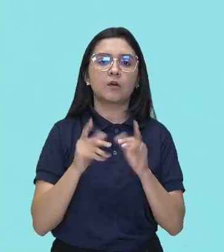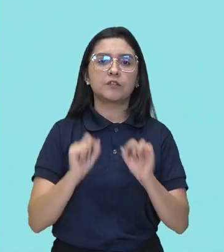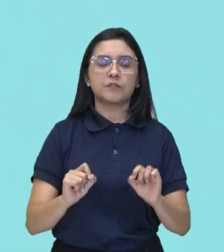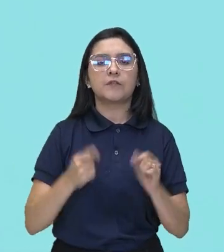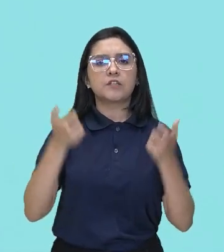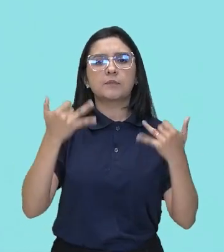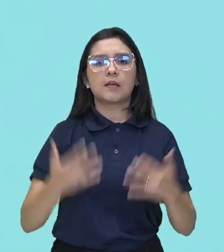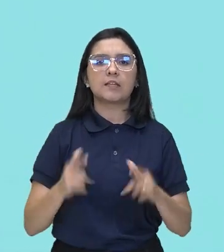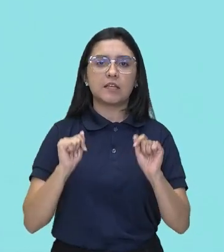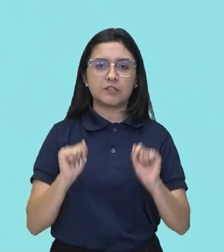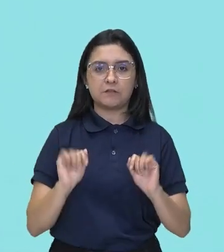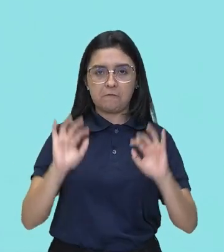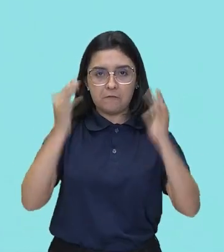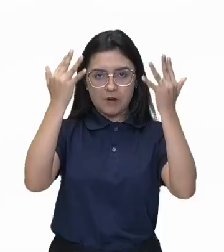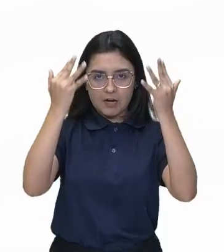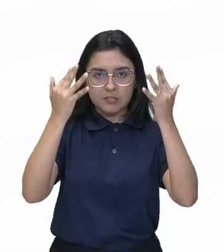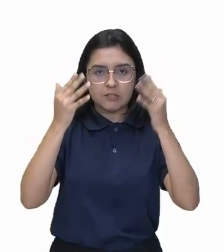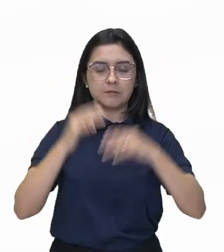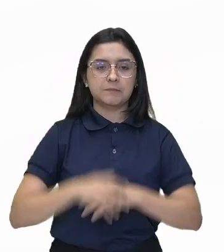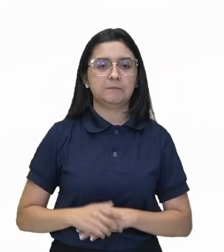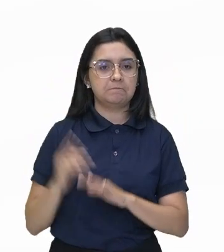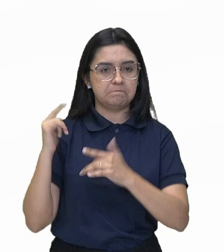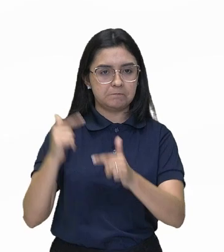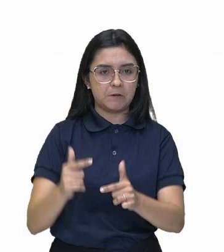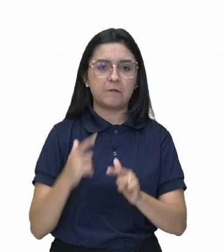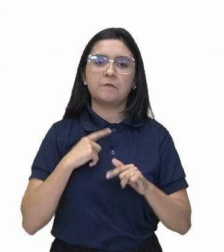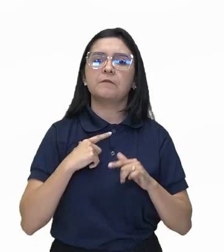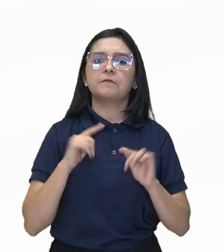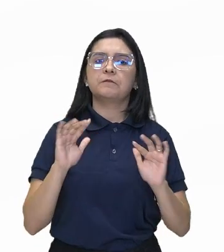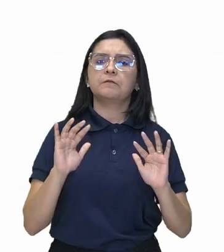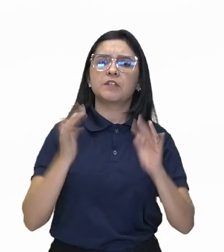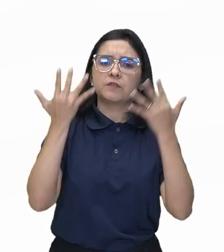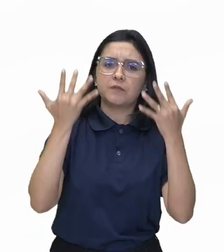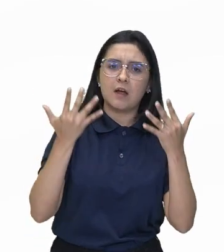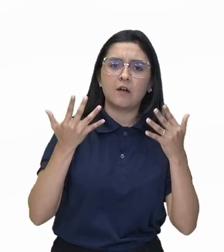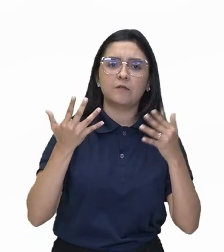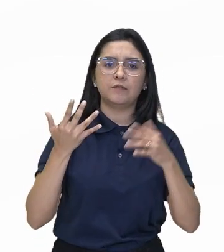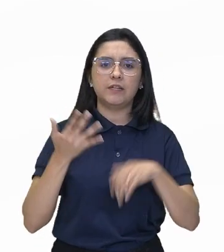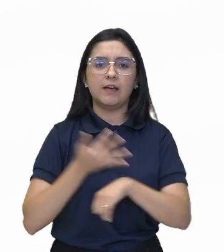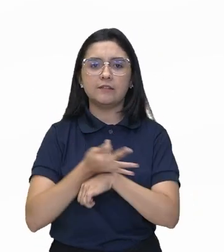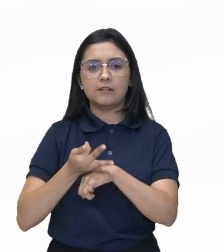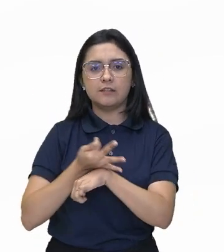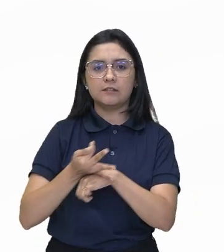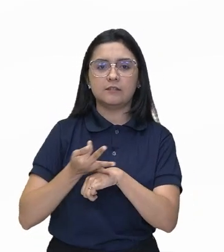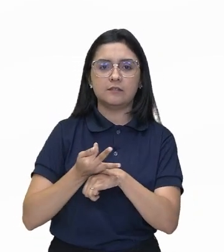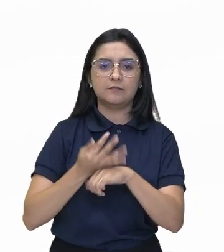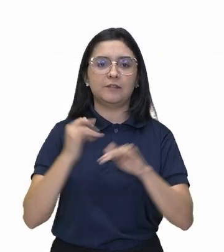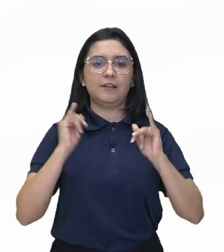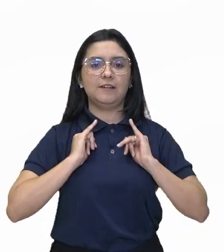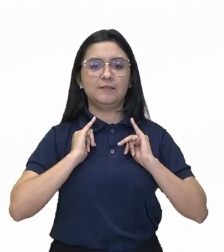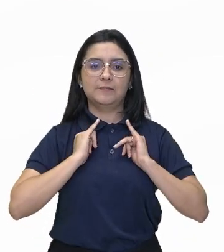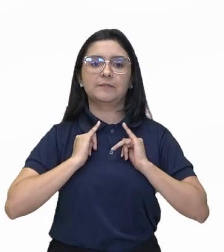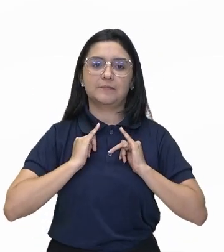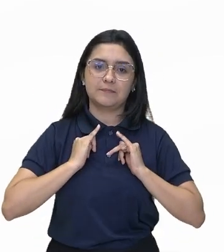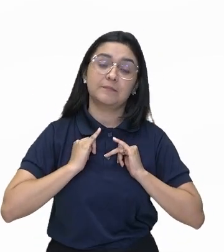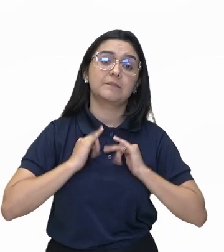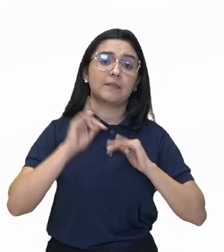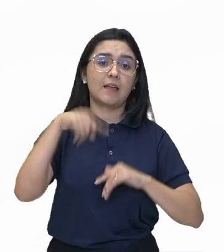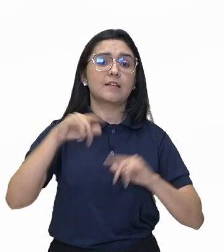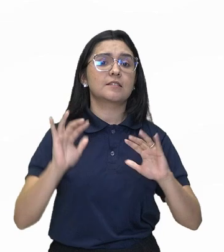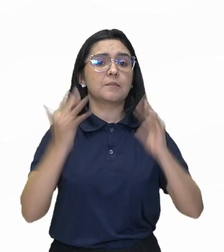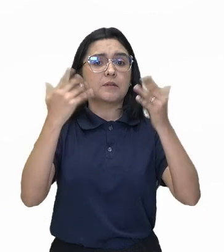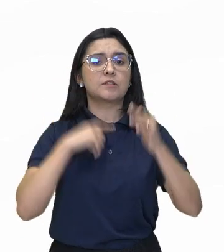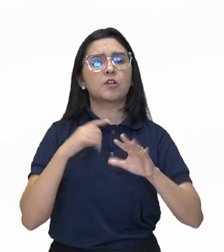festas populares. Vamos lá, festivais, feriados e celebrações são uma forma de as comunidades se unirem